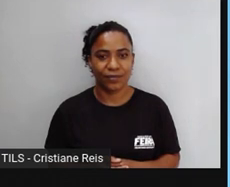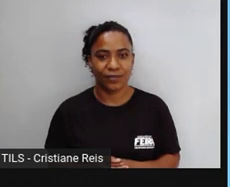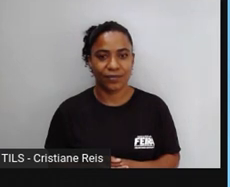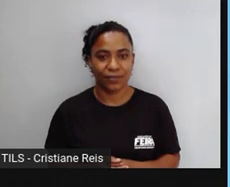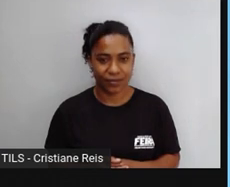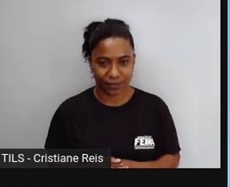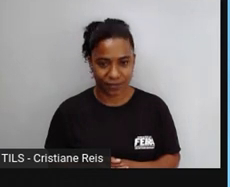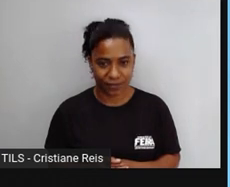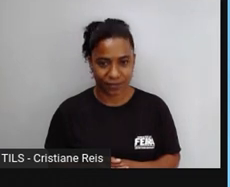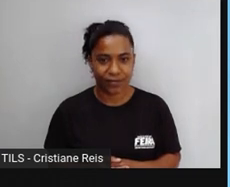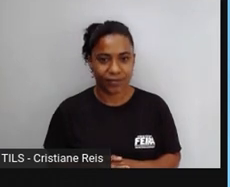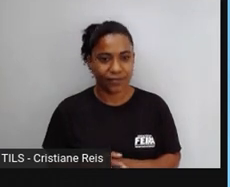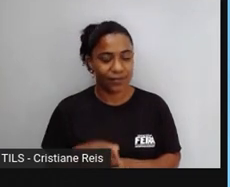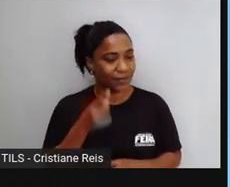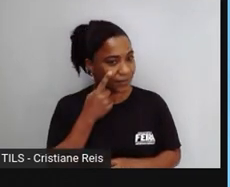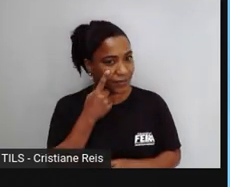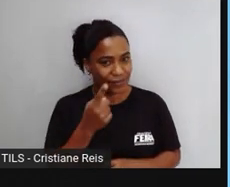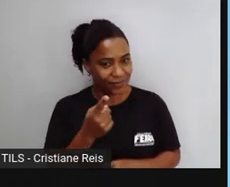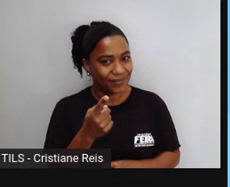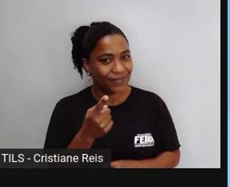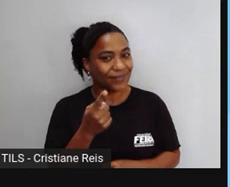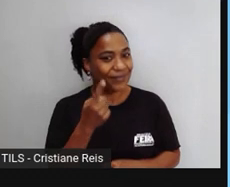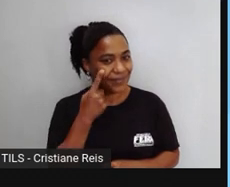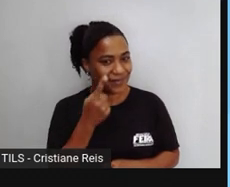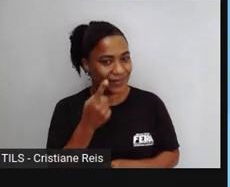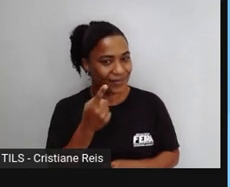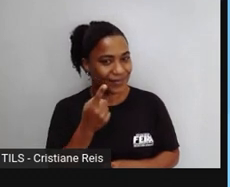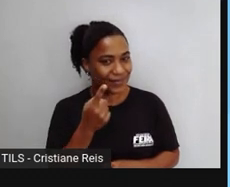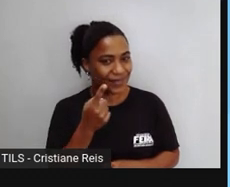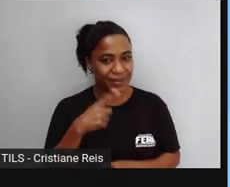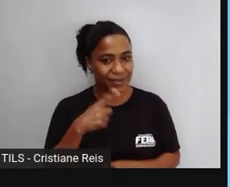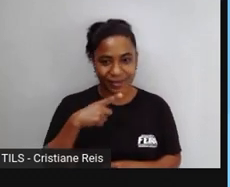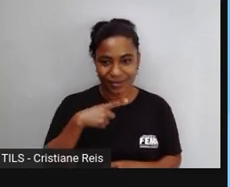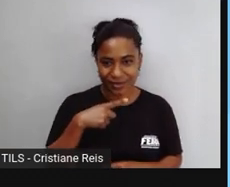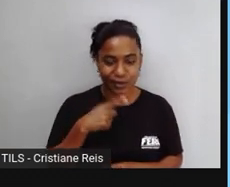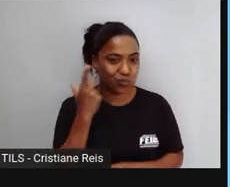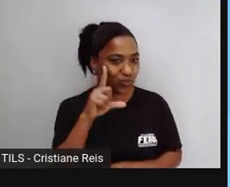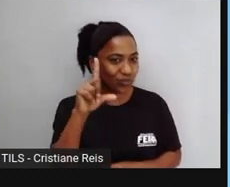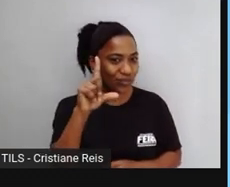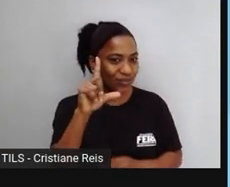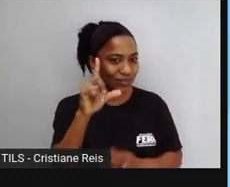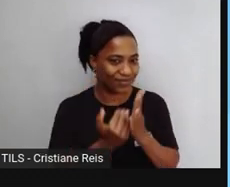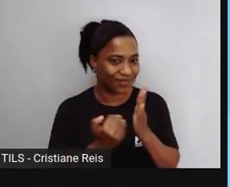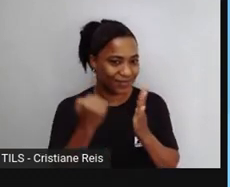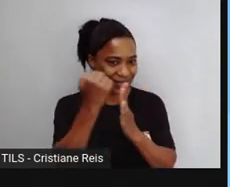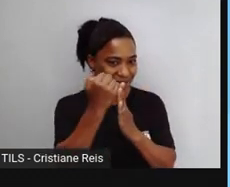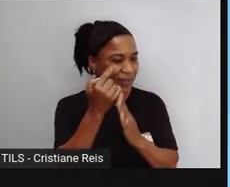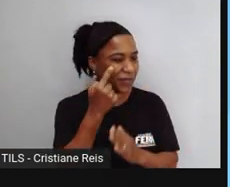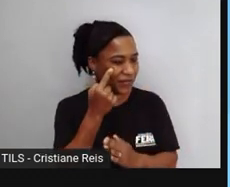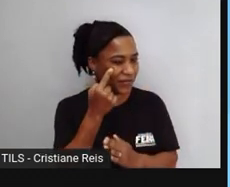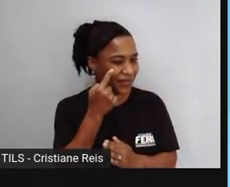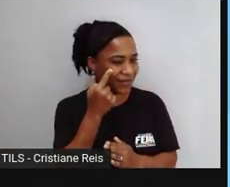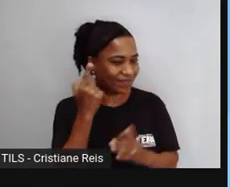Number four, mas antes nós temos um bônus. Vamos tentar pegar aqui 200 points.